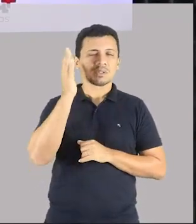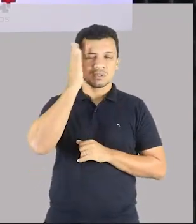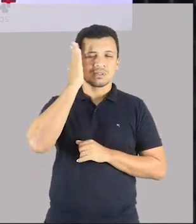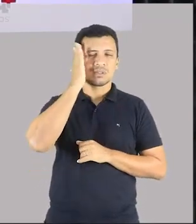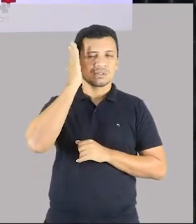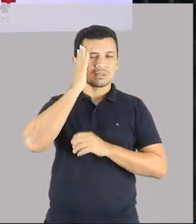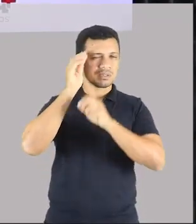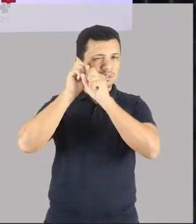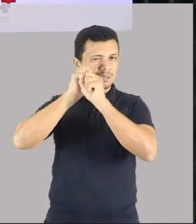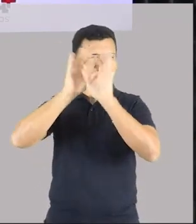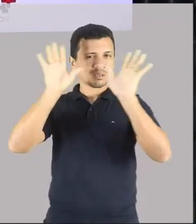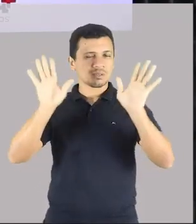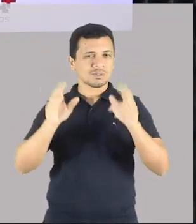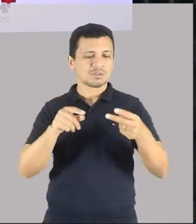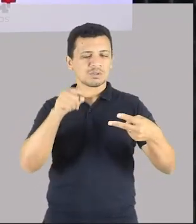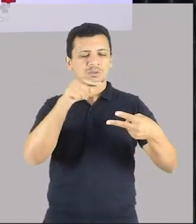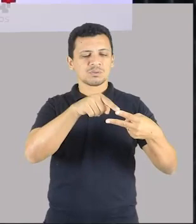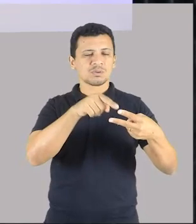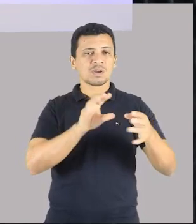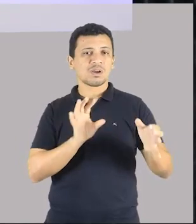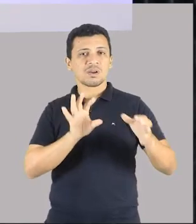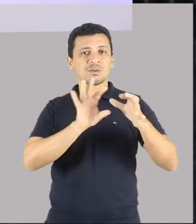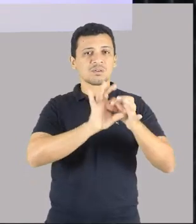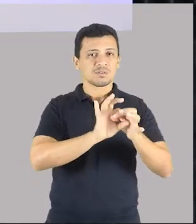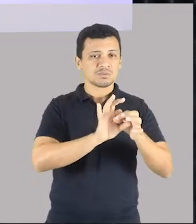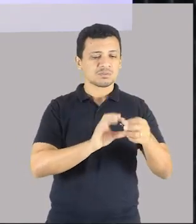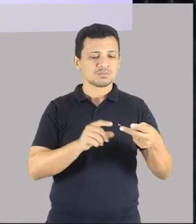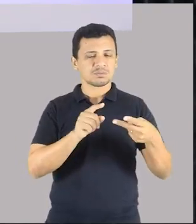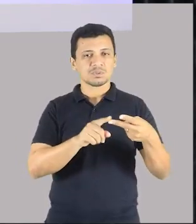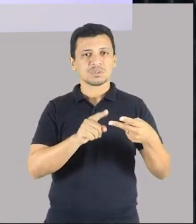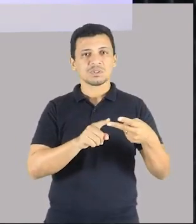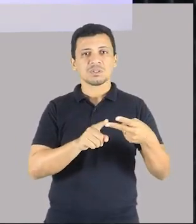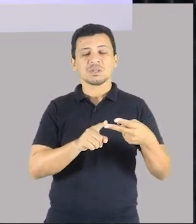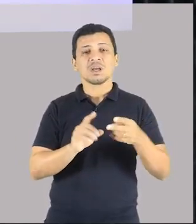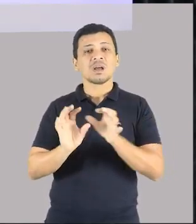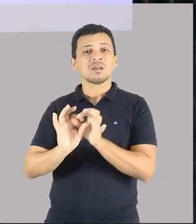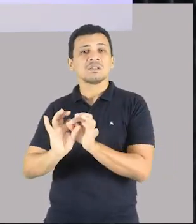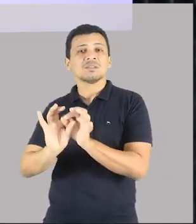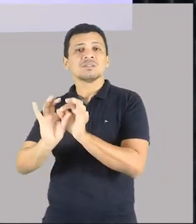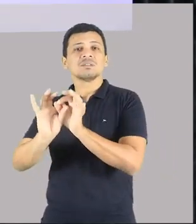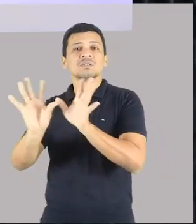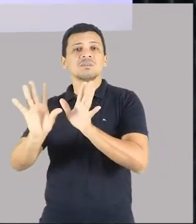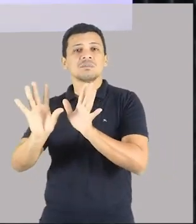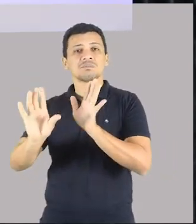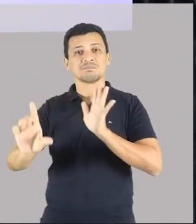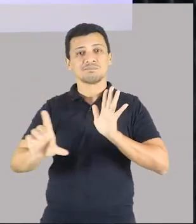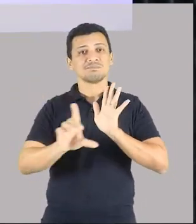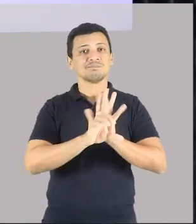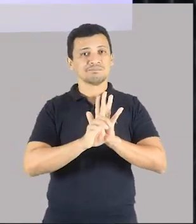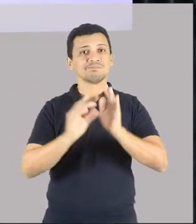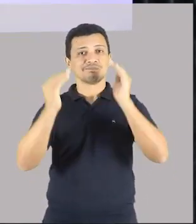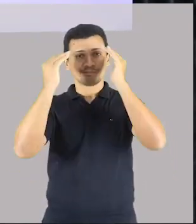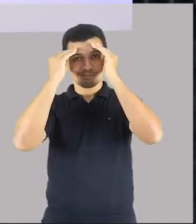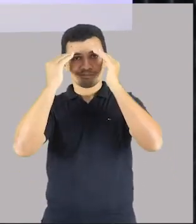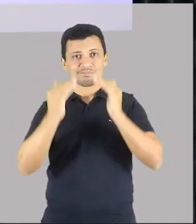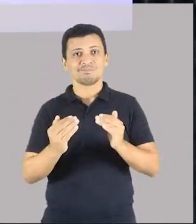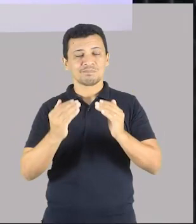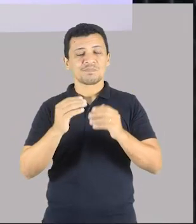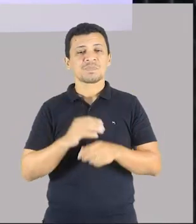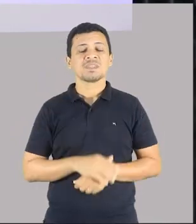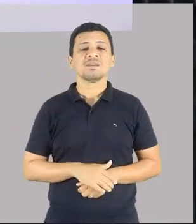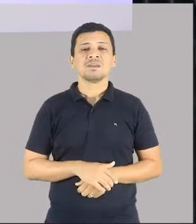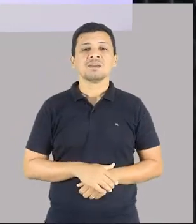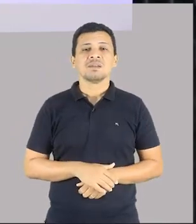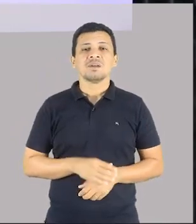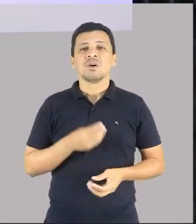mente. Saiba diferenciar o que é um ato vinculado e o que é um ato discricionário. Bom, como a gente